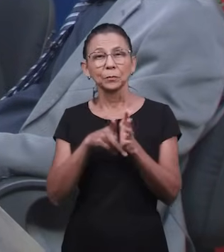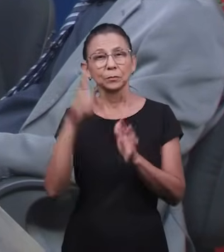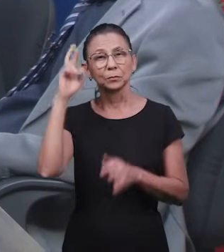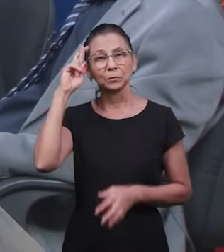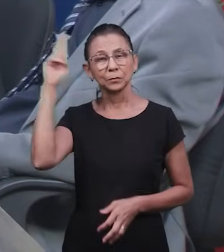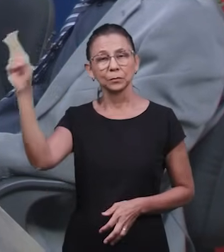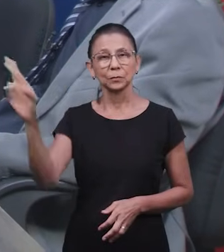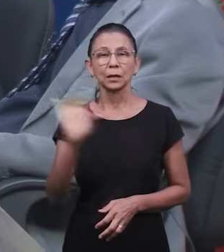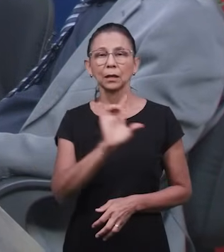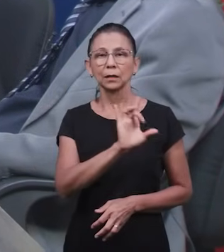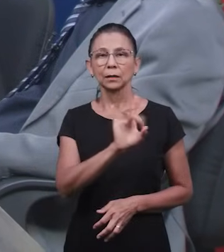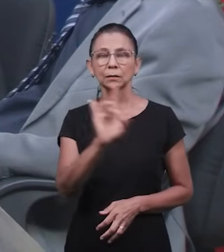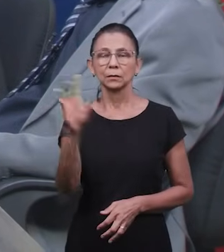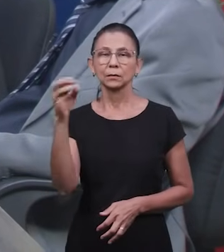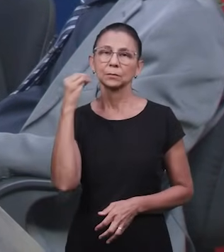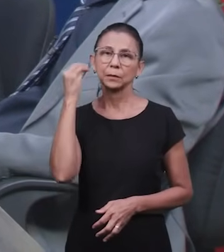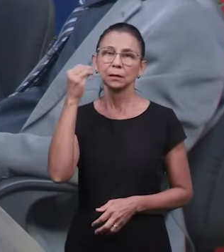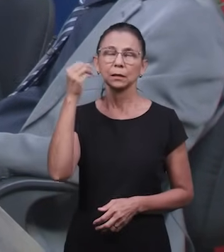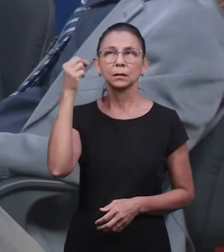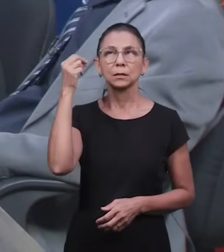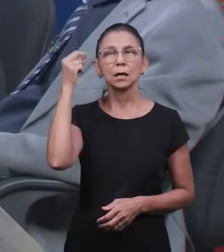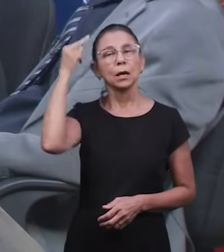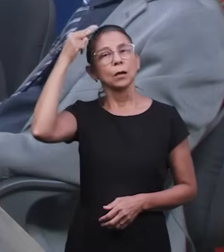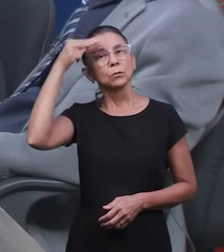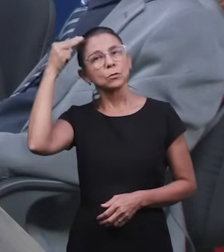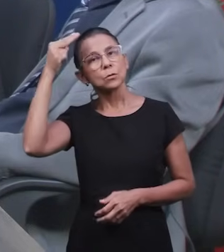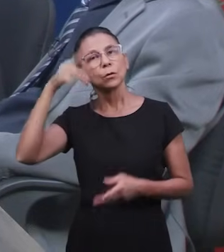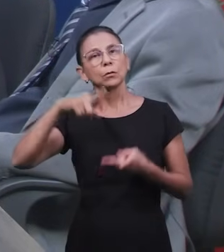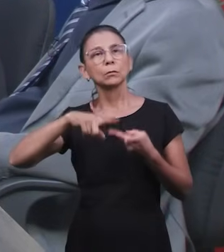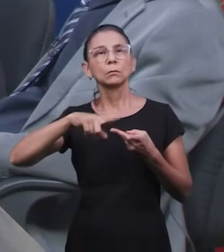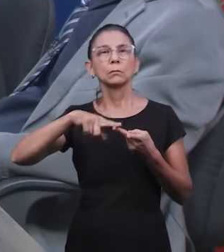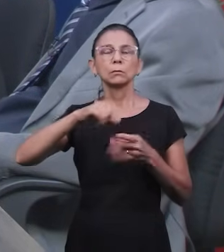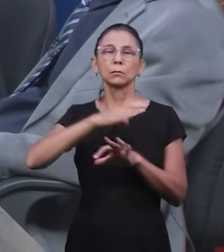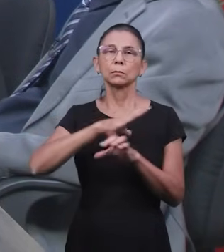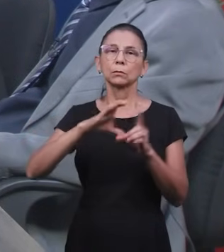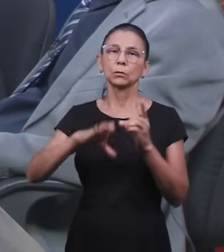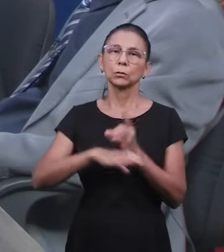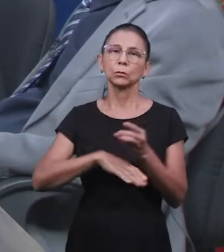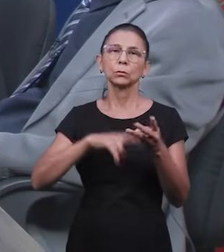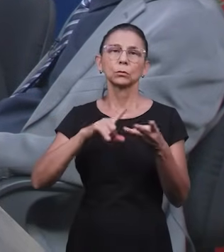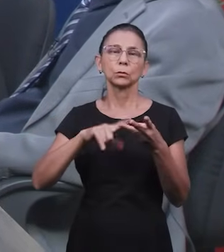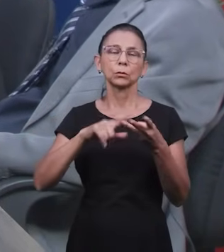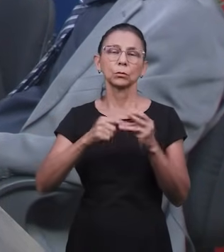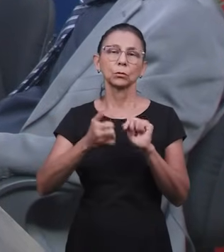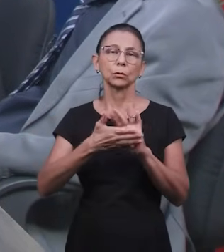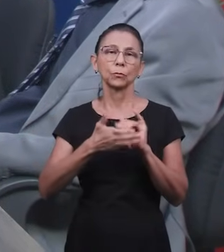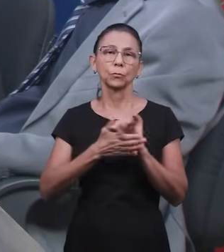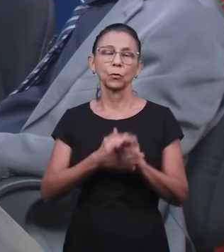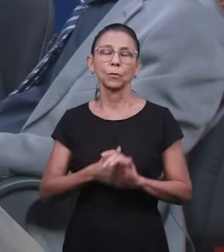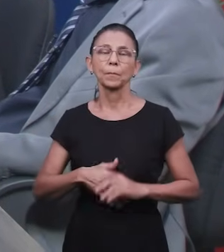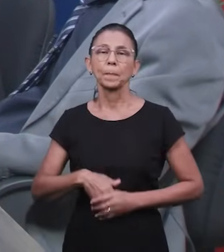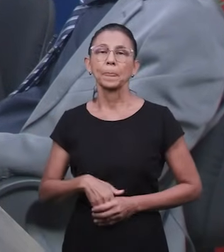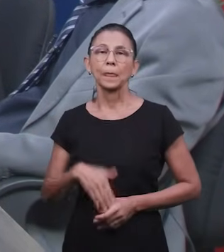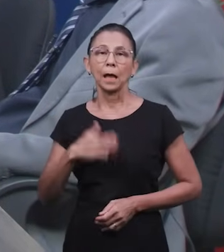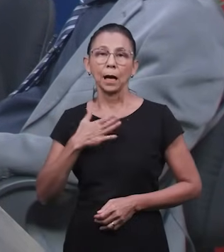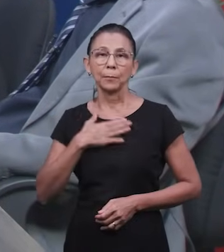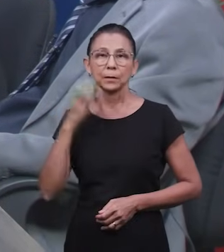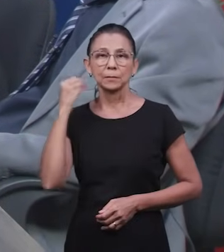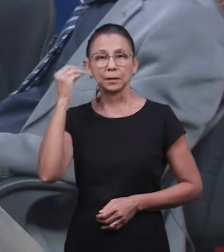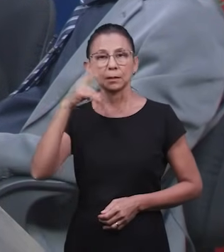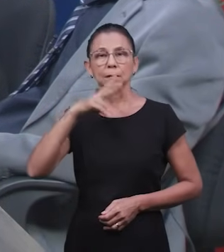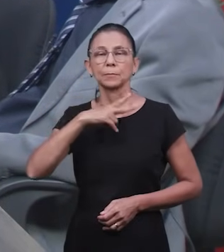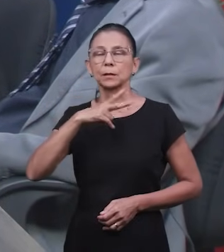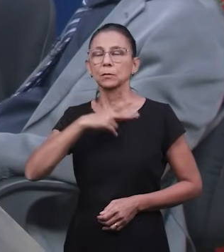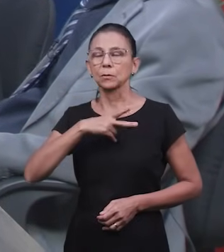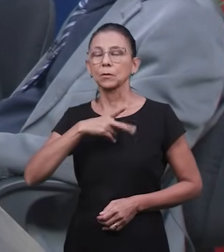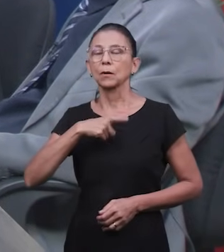um tem a sua experiência. Um é num sonho, um é num culto, num louvor. A minha grande experiência foi na consulta à palavra. Por isso que eu não tenho